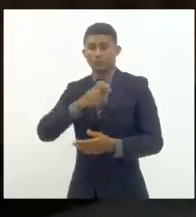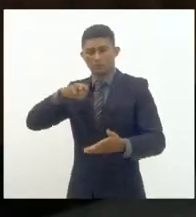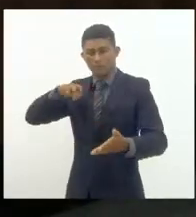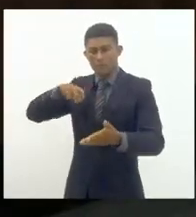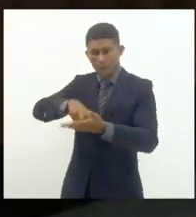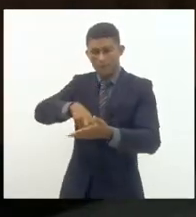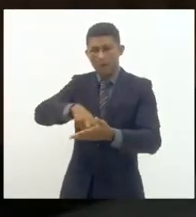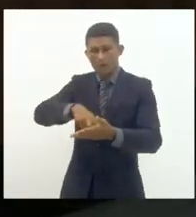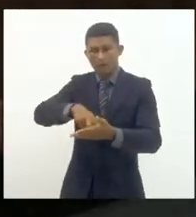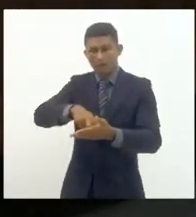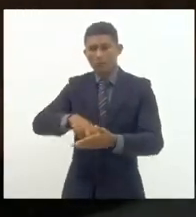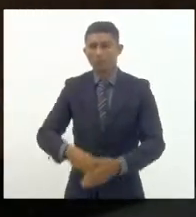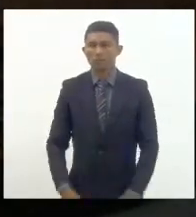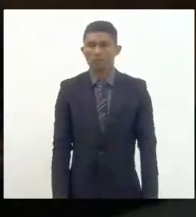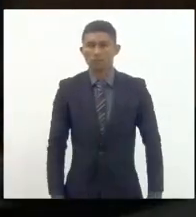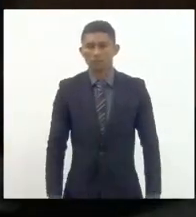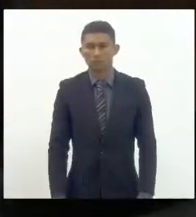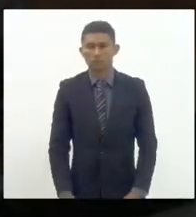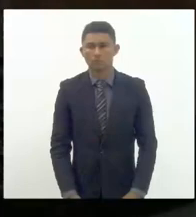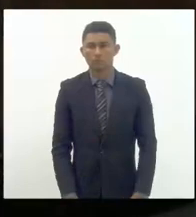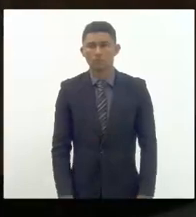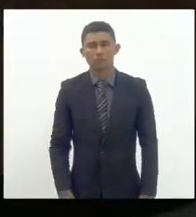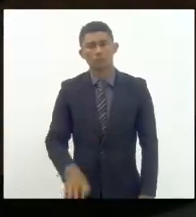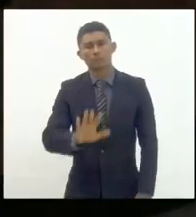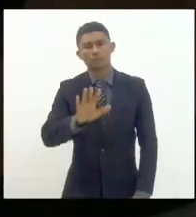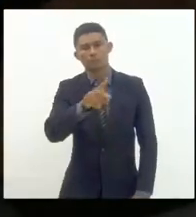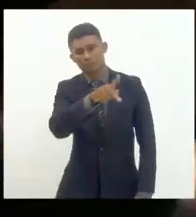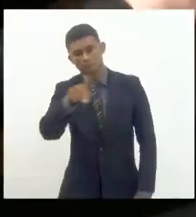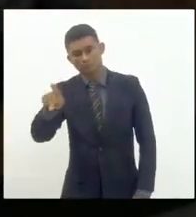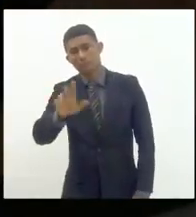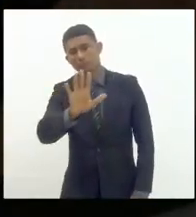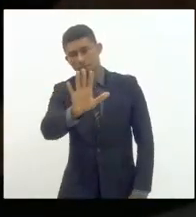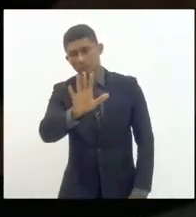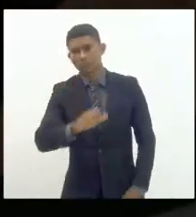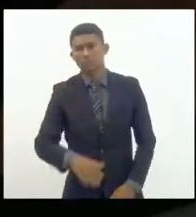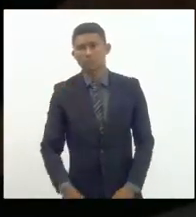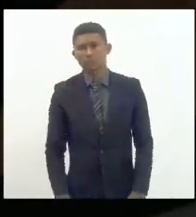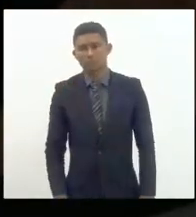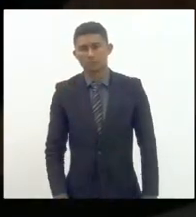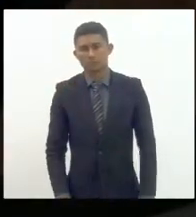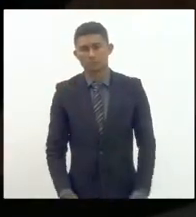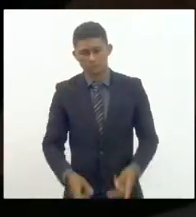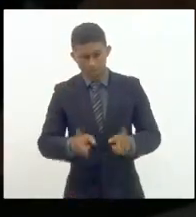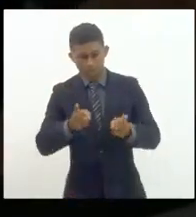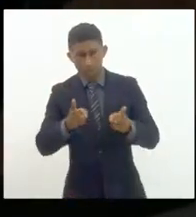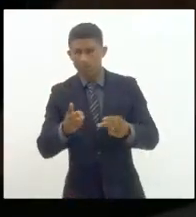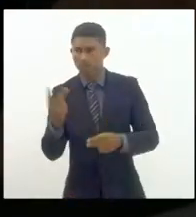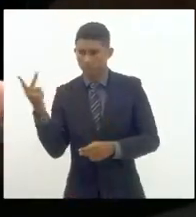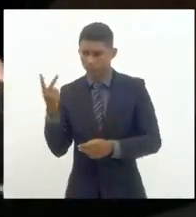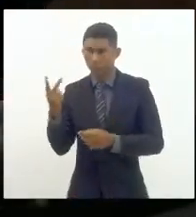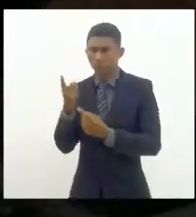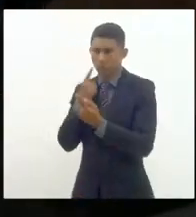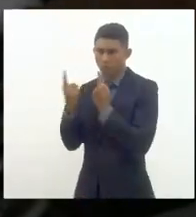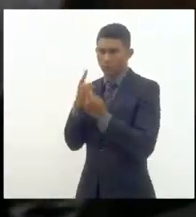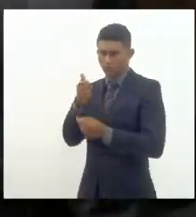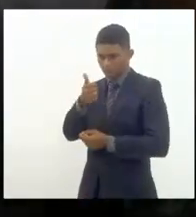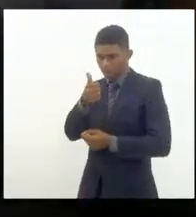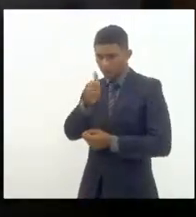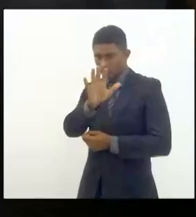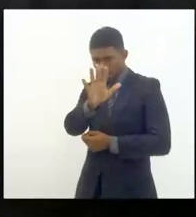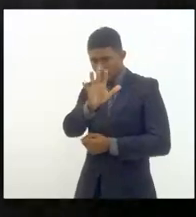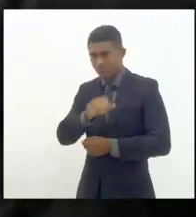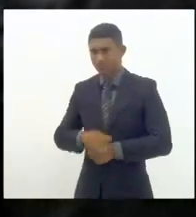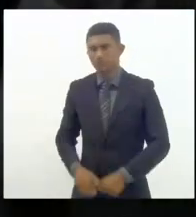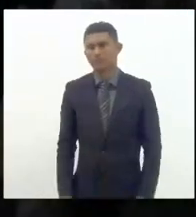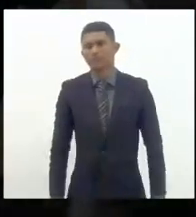não existe. Ô, presidente, eu vou... Vossa Excelência pode prosseguir que vamos chegar num consenso dessa matéria aqui, só um